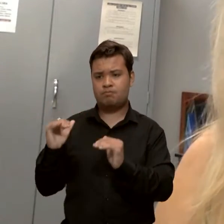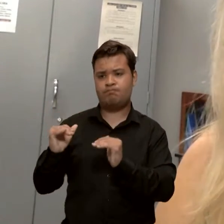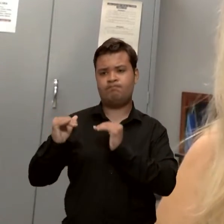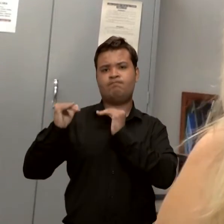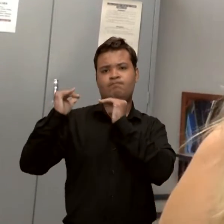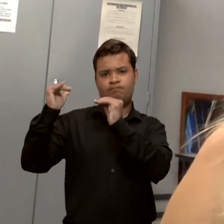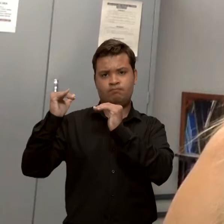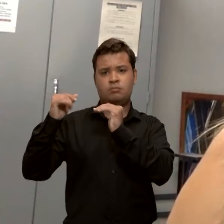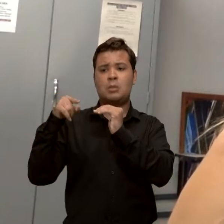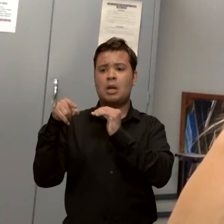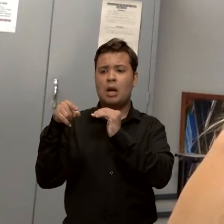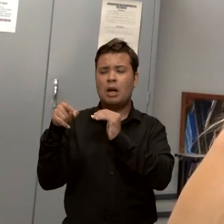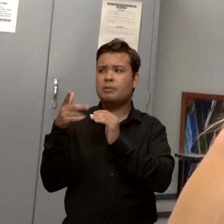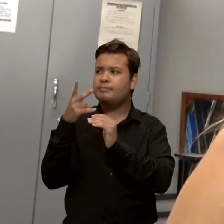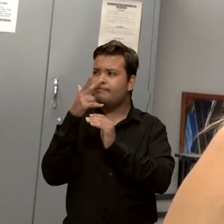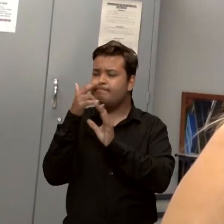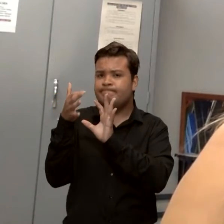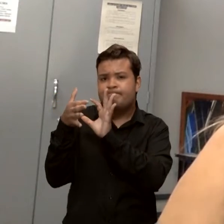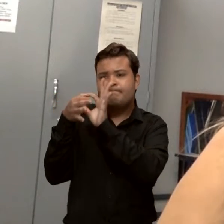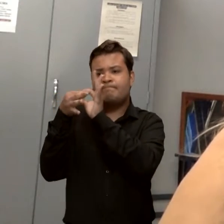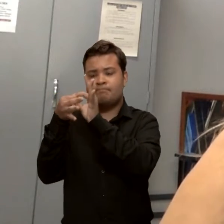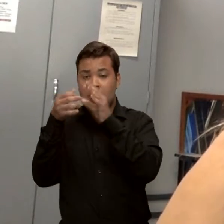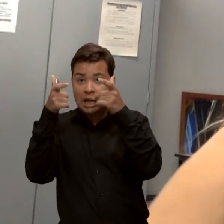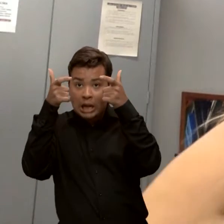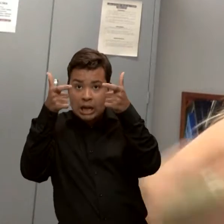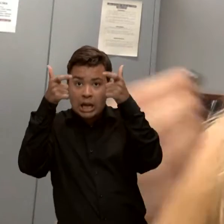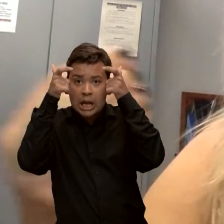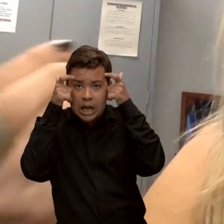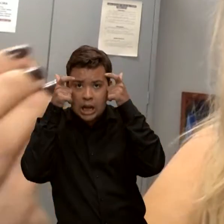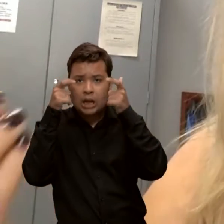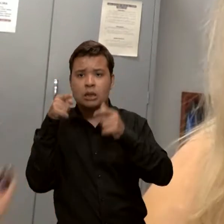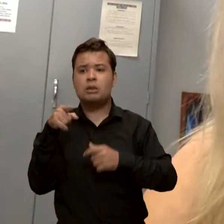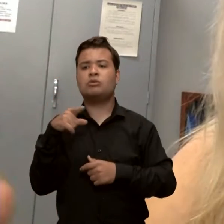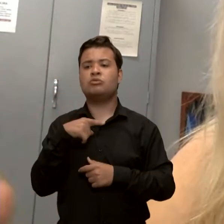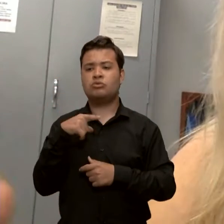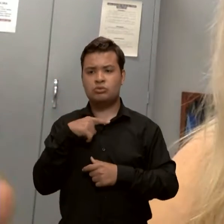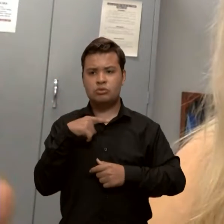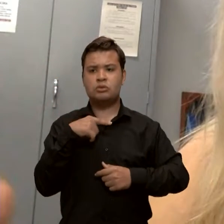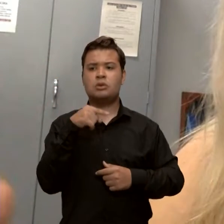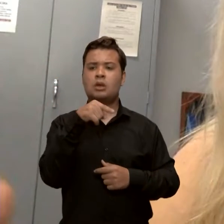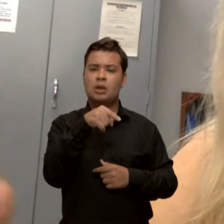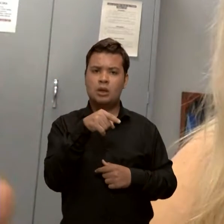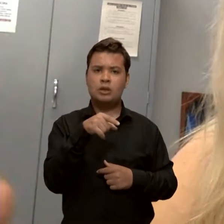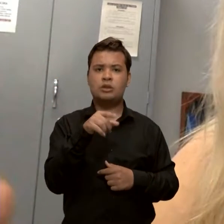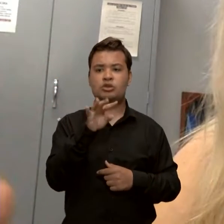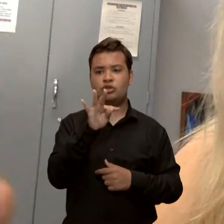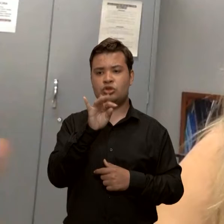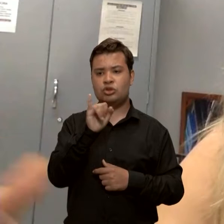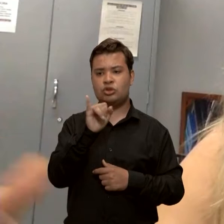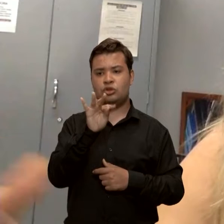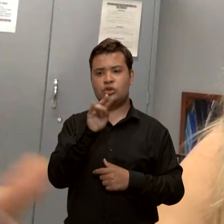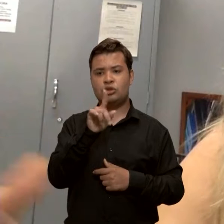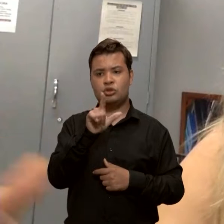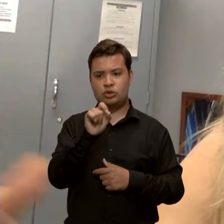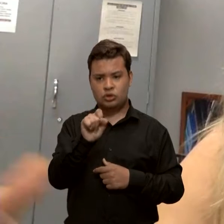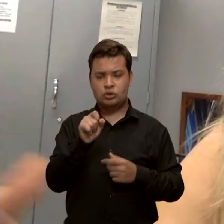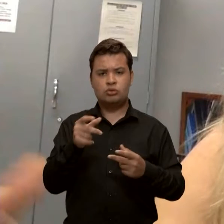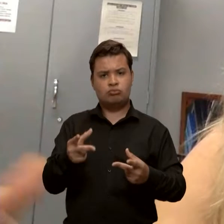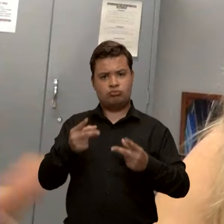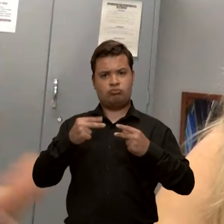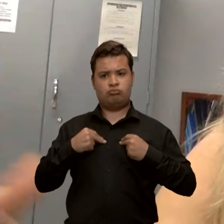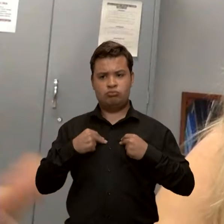os músicos mais próximos ao rei, ganhavam títulos nobiliários, ganhavam benesses,